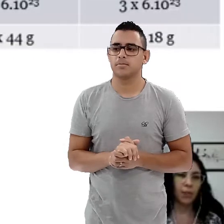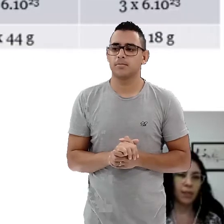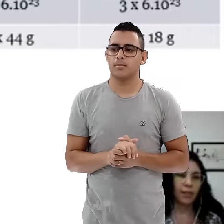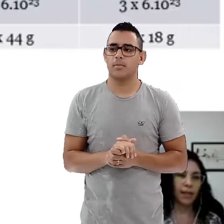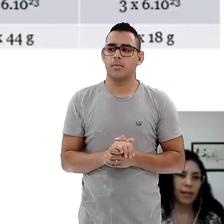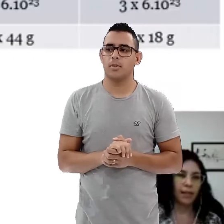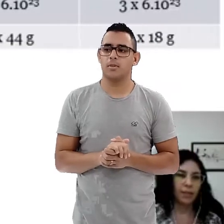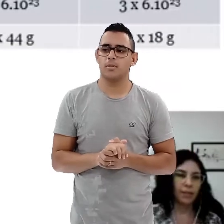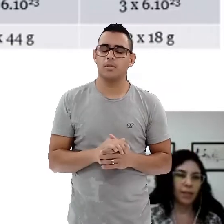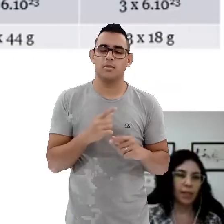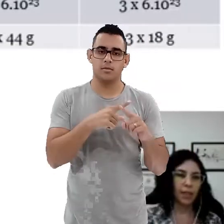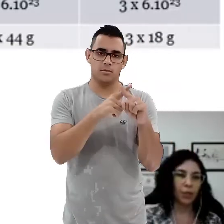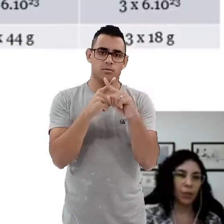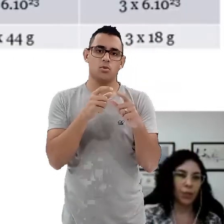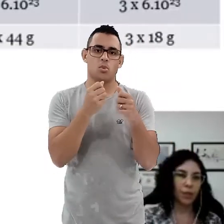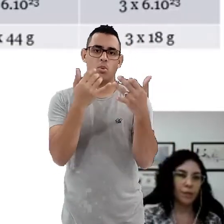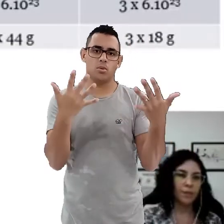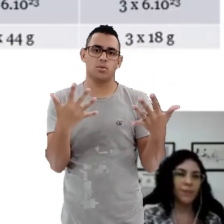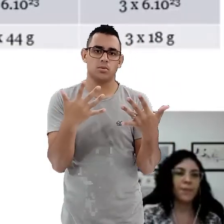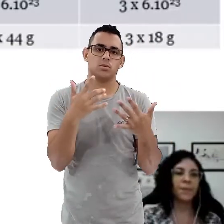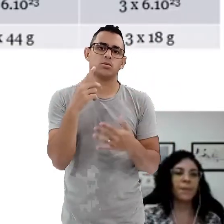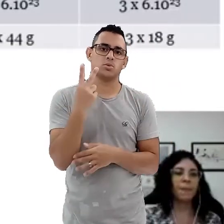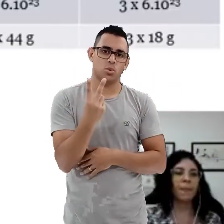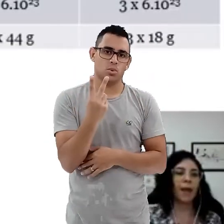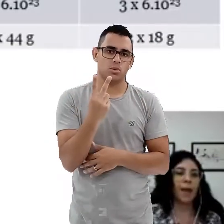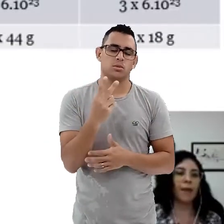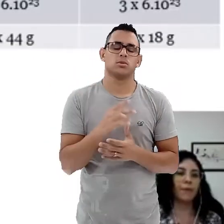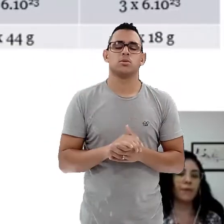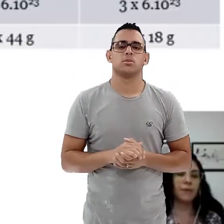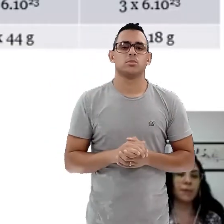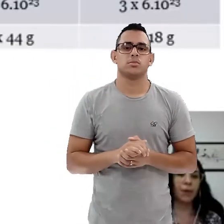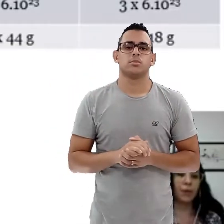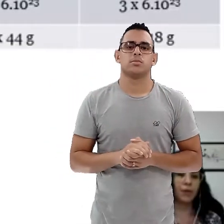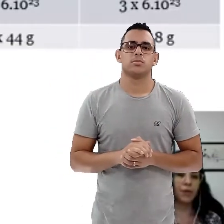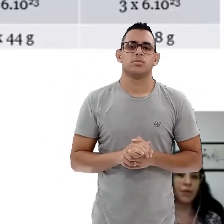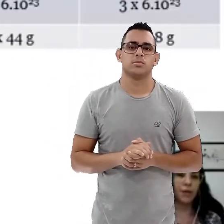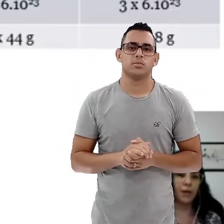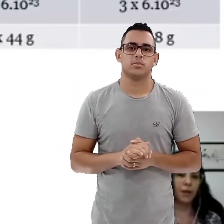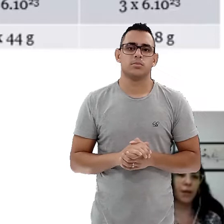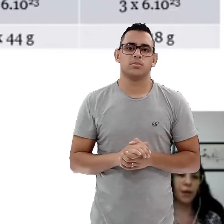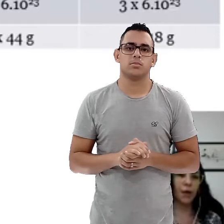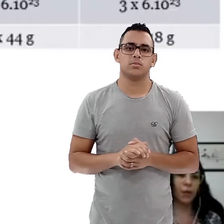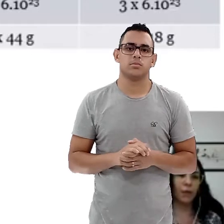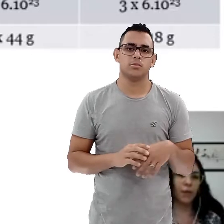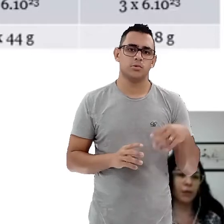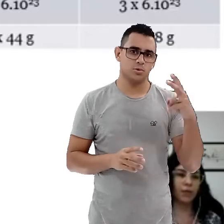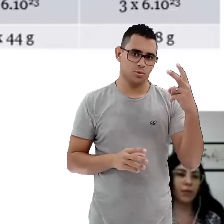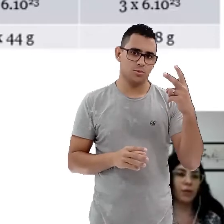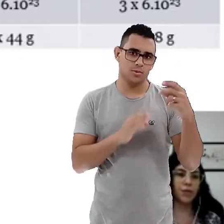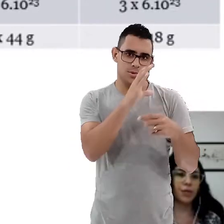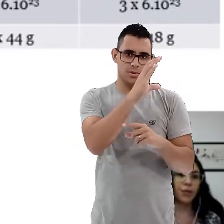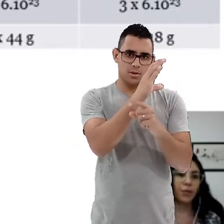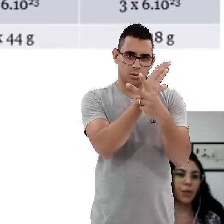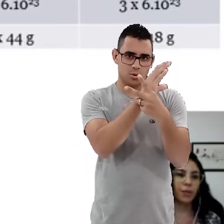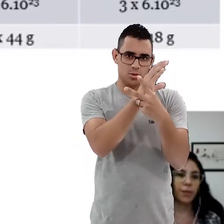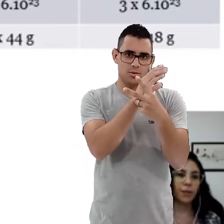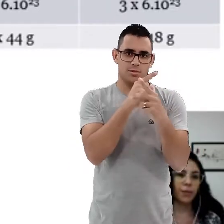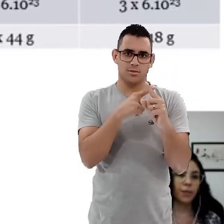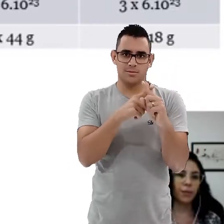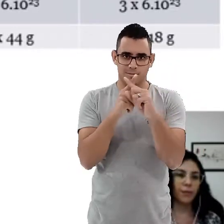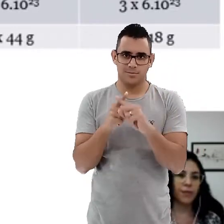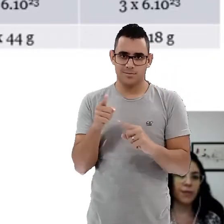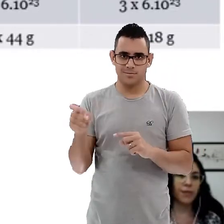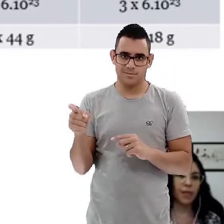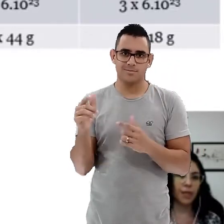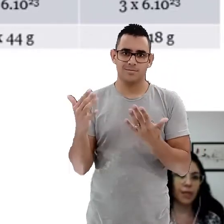vezes a quantidade que a gente tem, que é 2. Vamos fazer para o hidrogênio agora. O valor do hidrogênio é 1 grama, então,